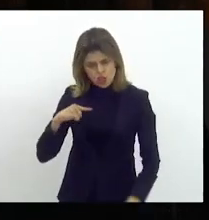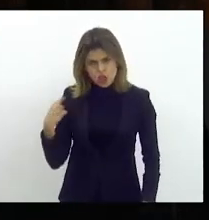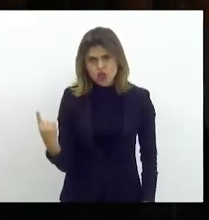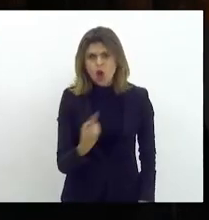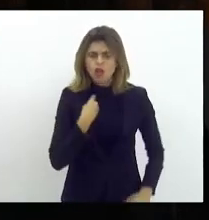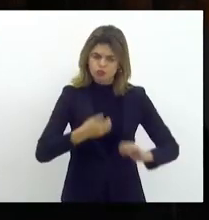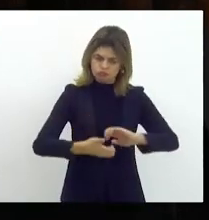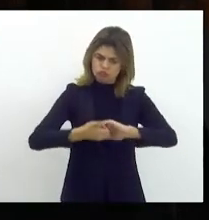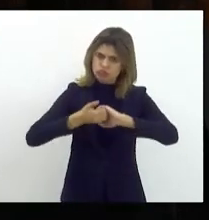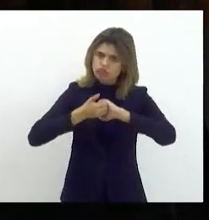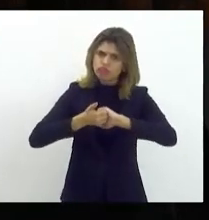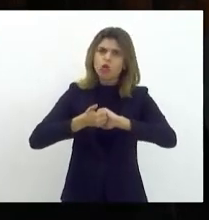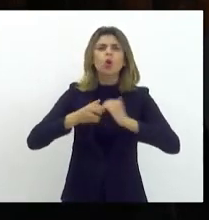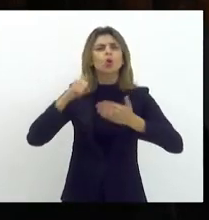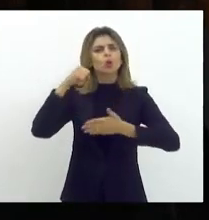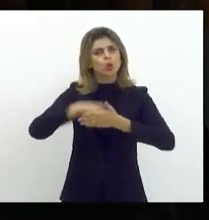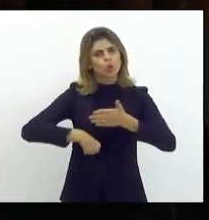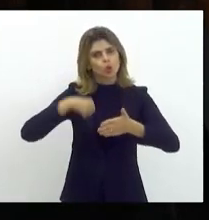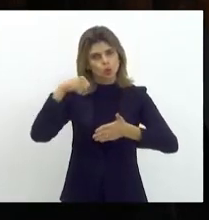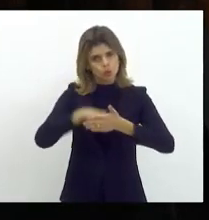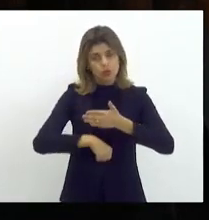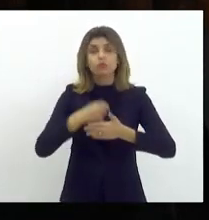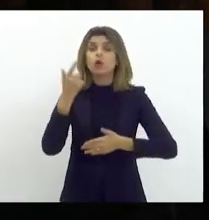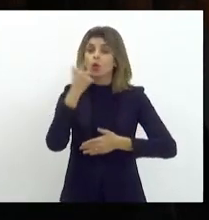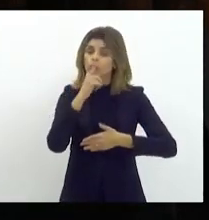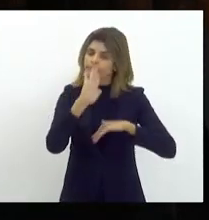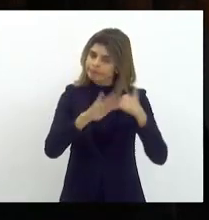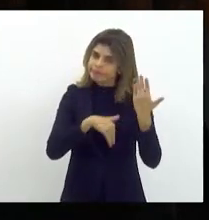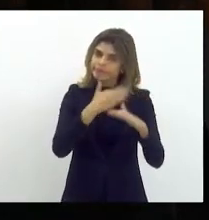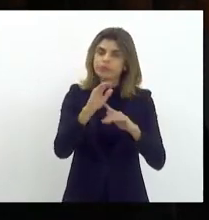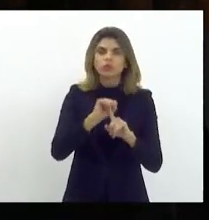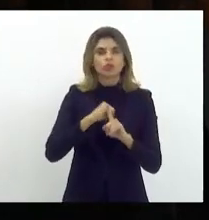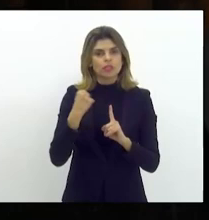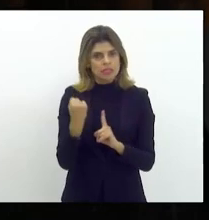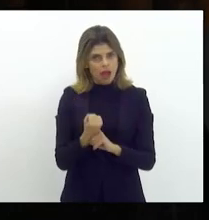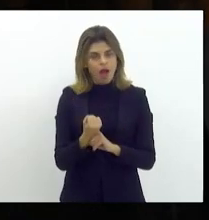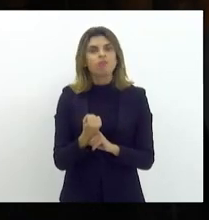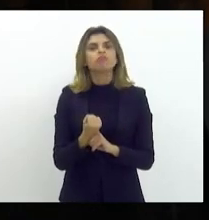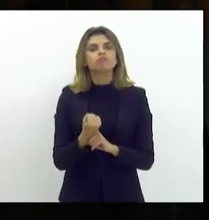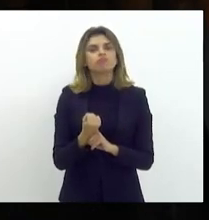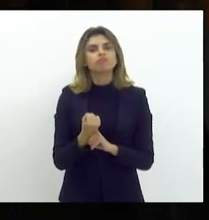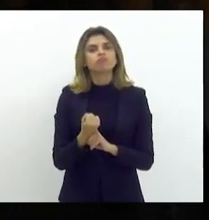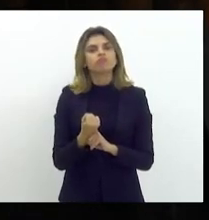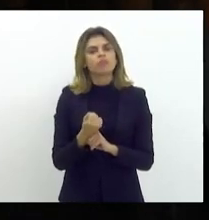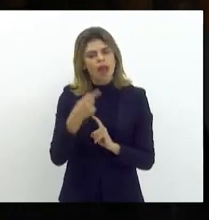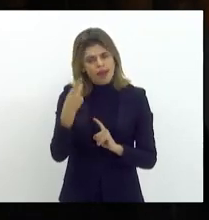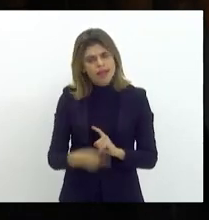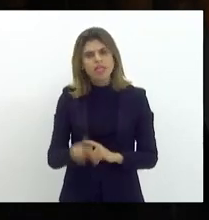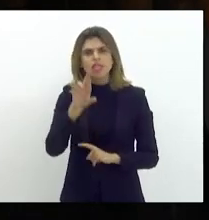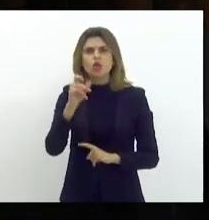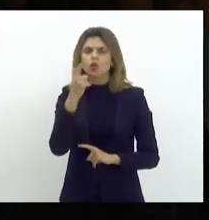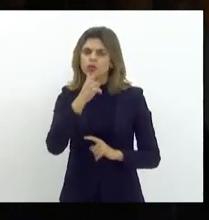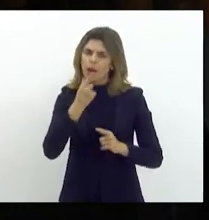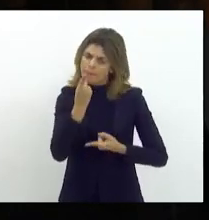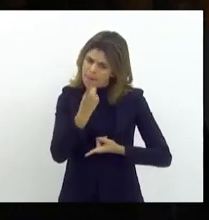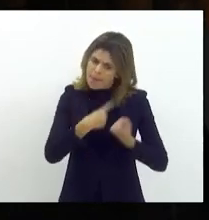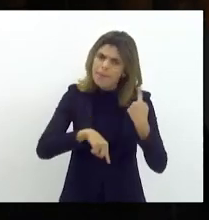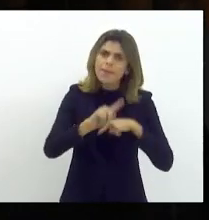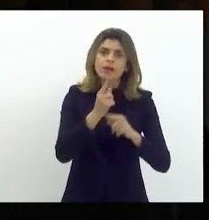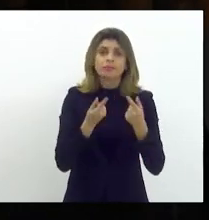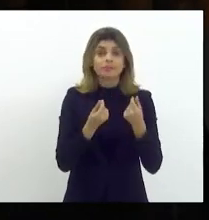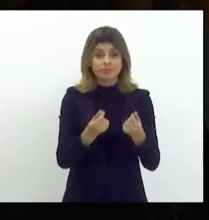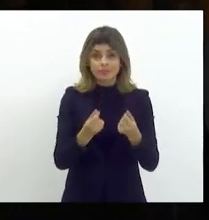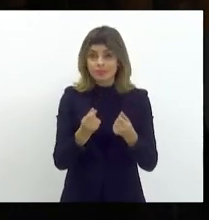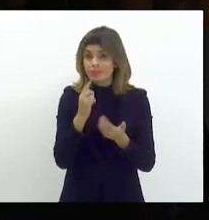de mãos dadas lutando pelo Desenvolvimento Social pelo enriquecimento do Rio de Janeiro que por dados